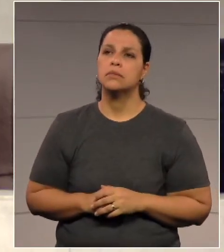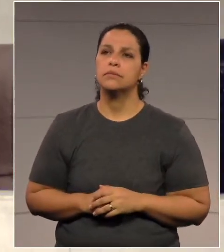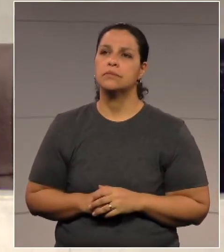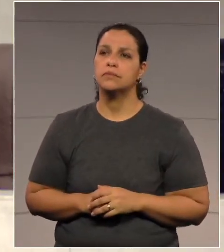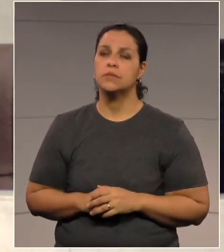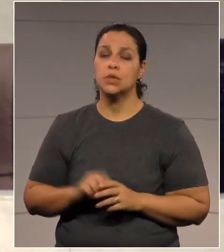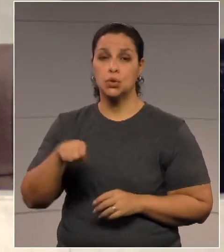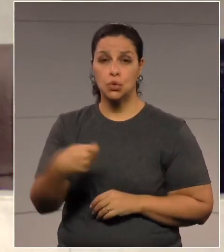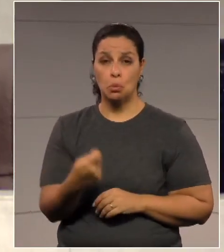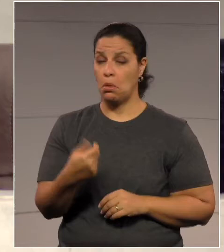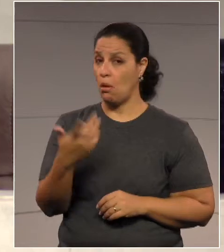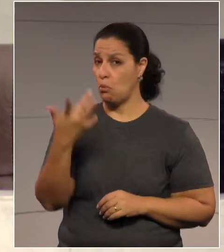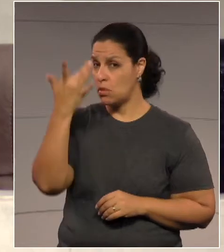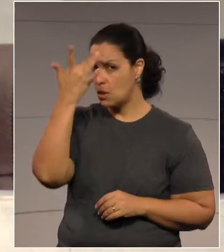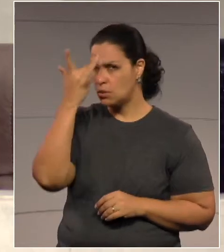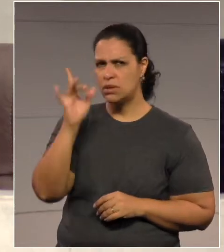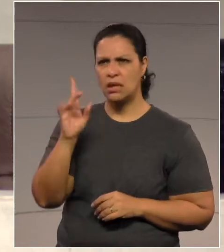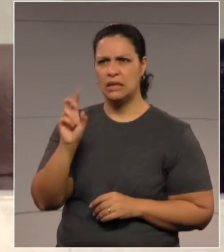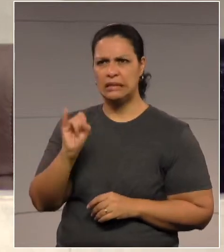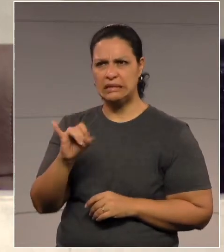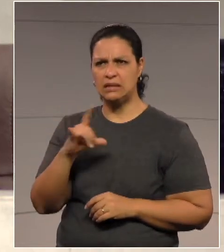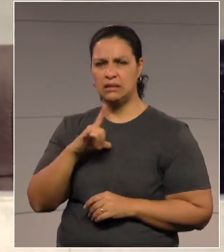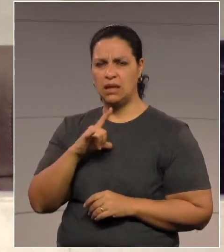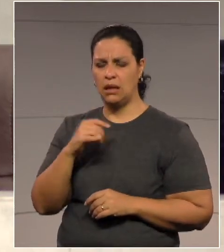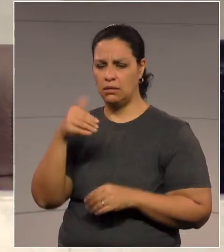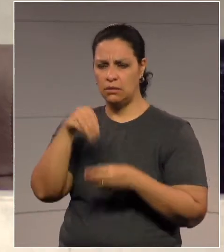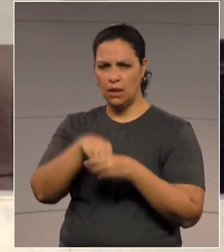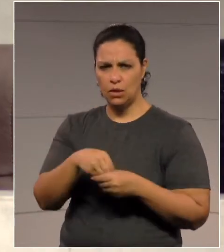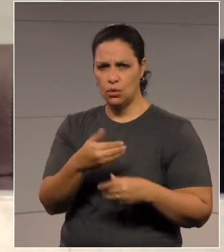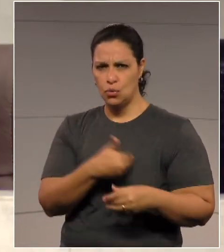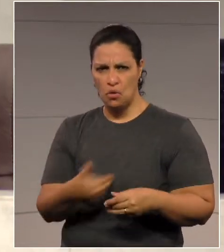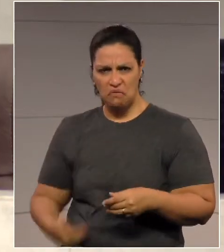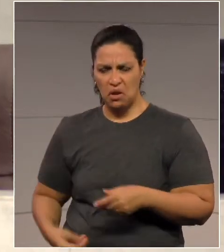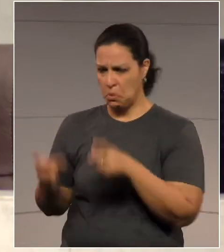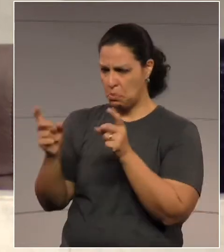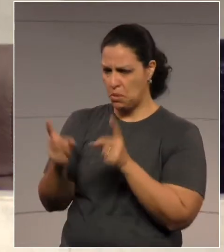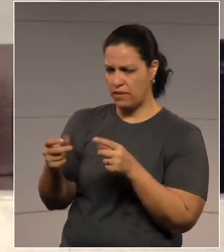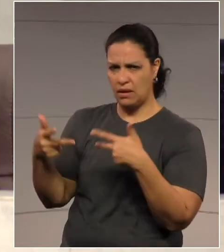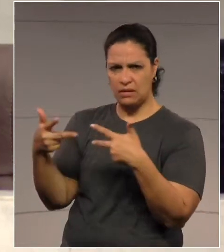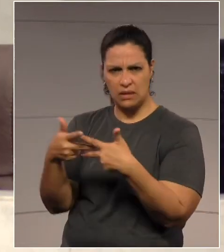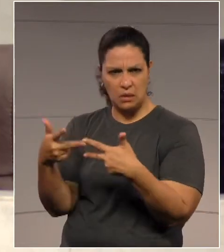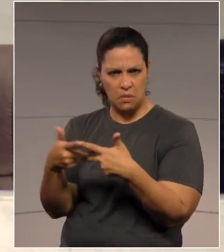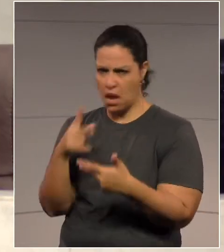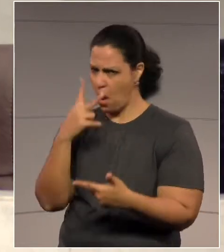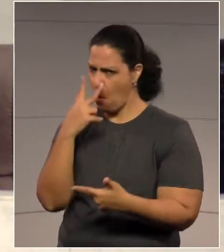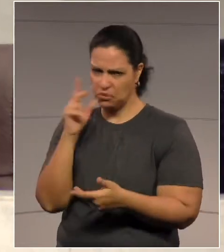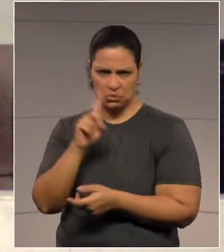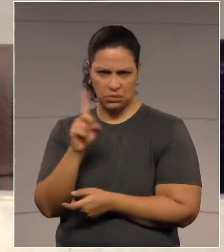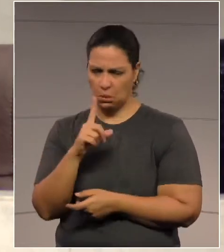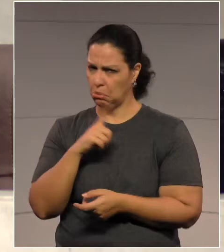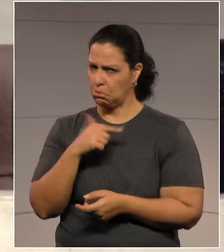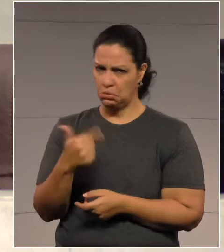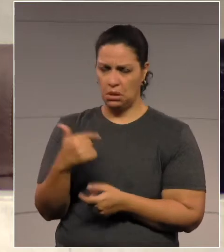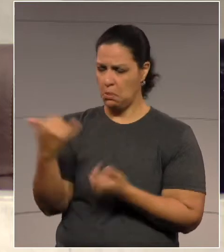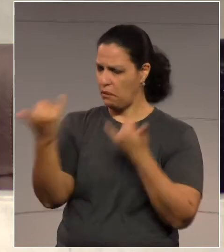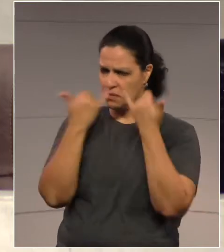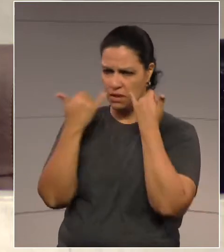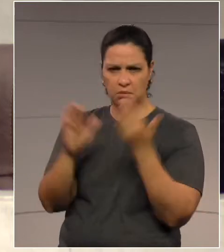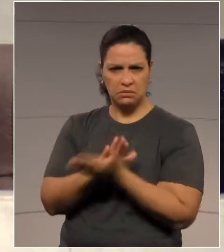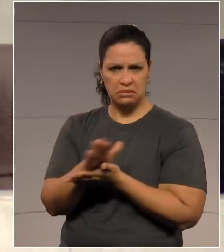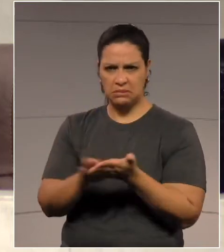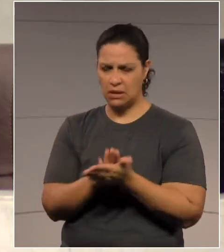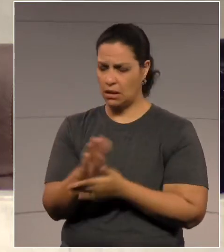Com relação, eu não sei se existe dentro do governo nenhum estudo para a venda da Sanepar, não creio, pelo menos eu não fui